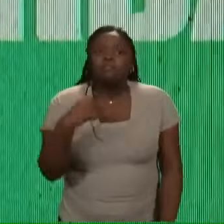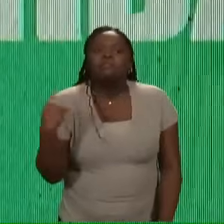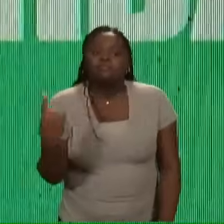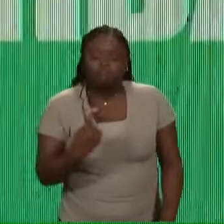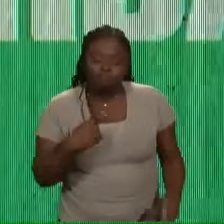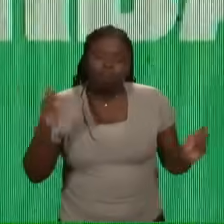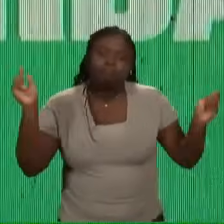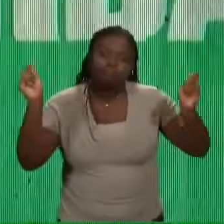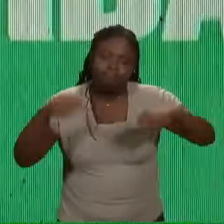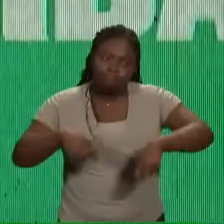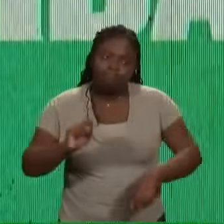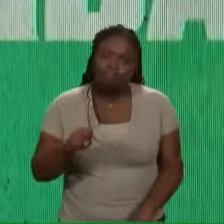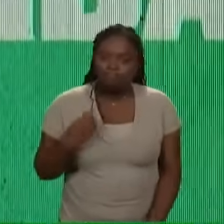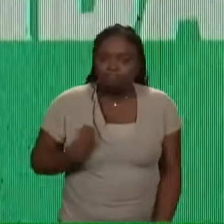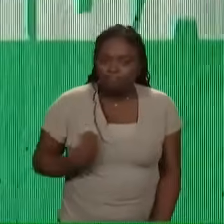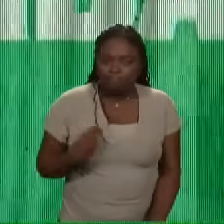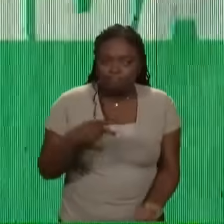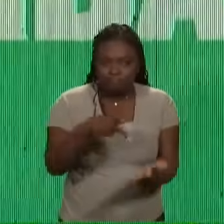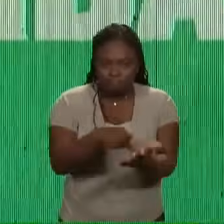pode viver essa realidade aqui.